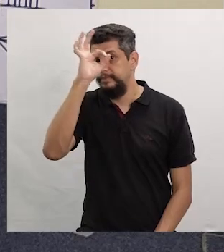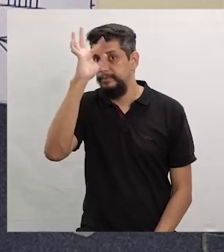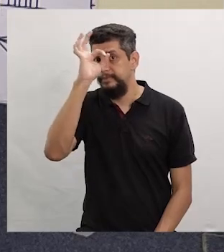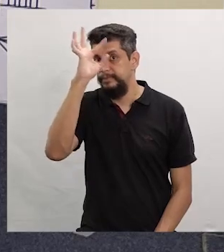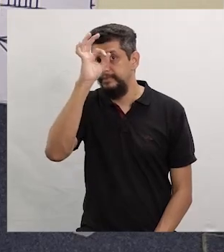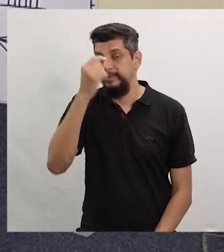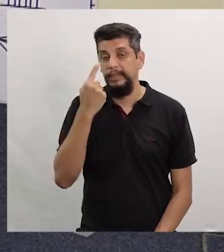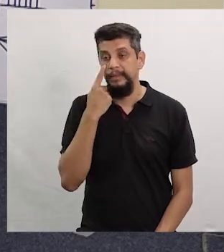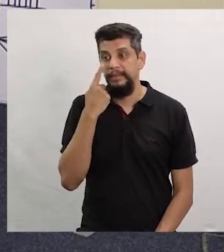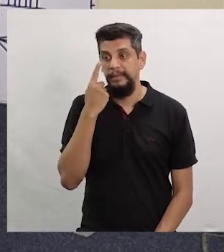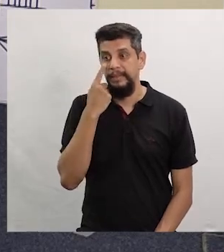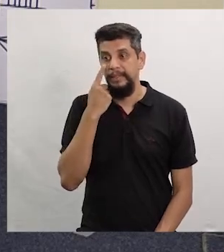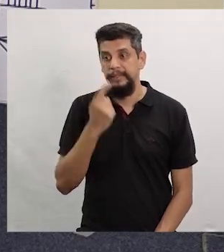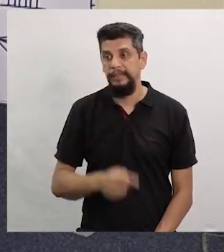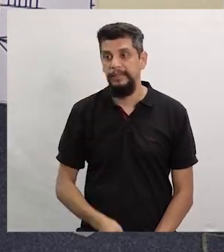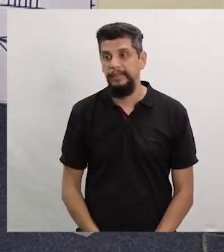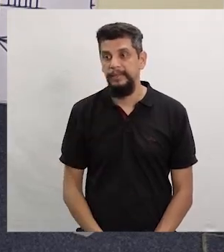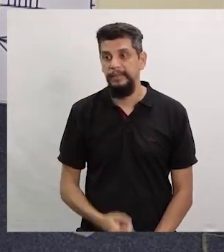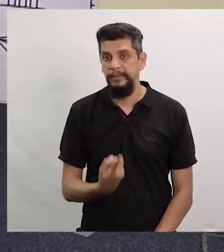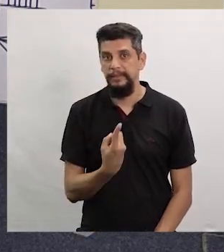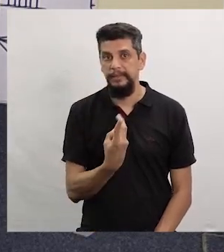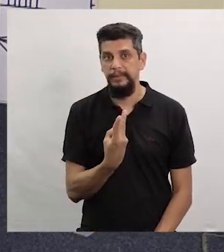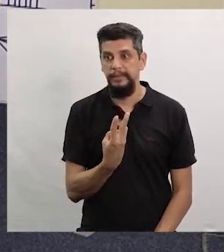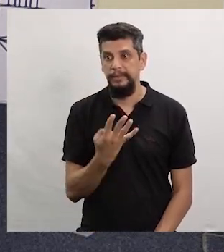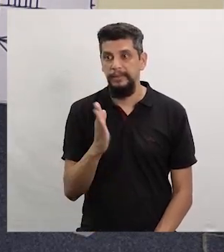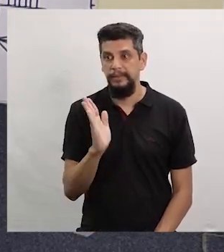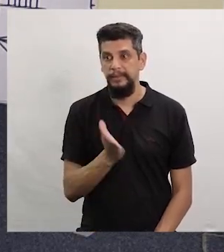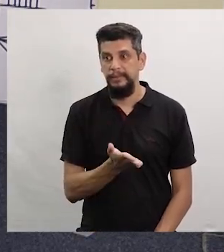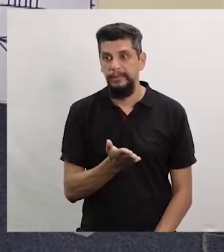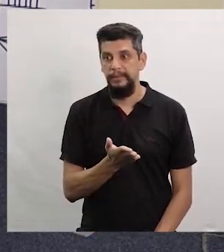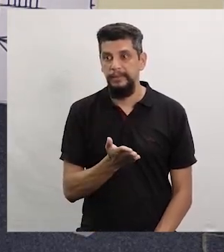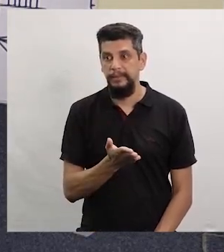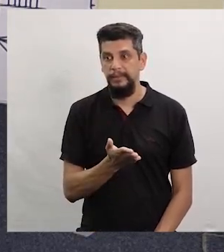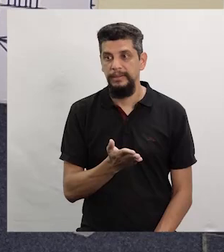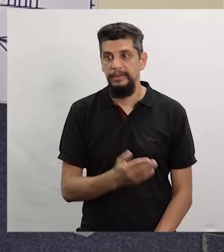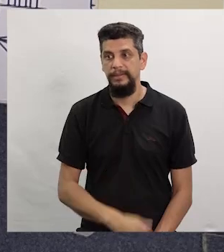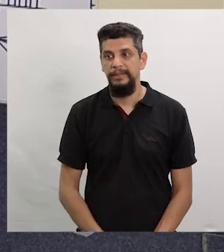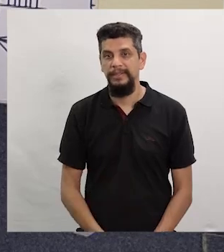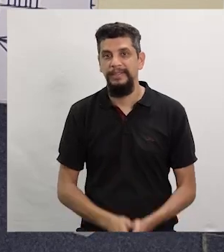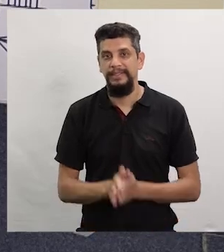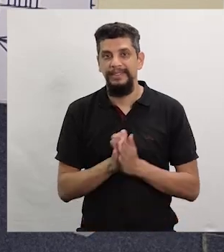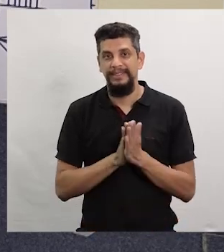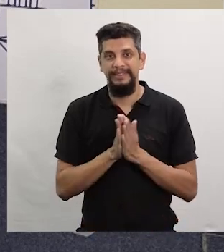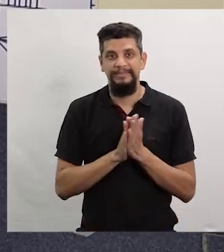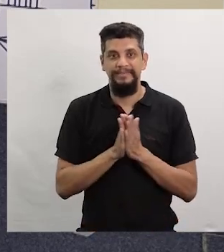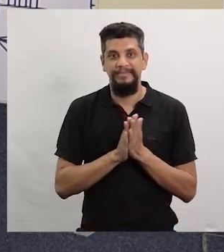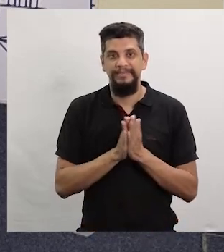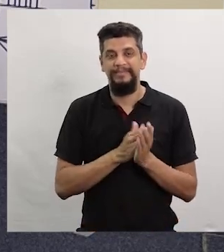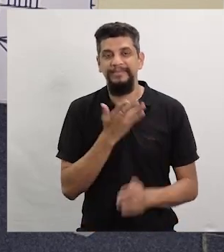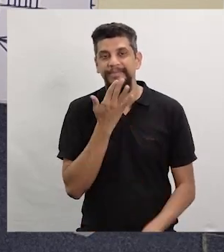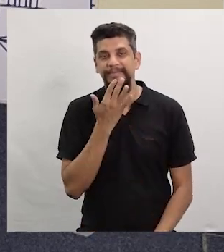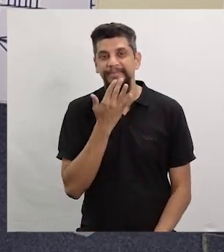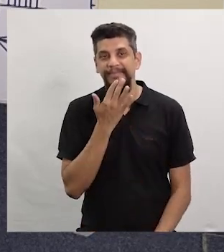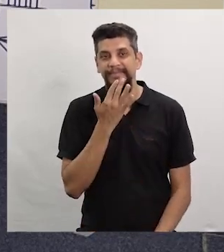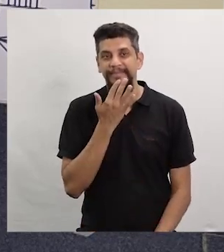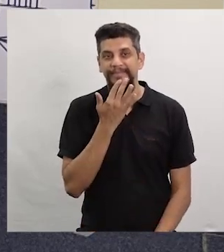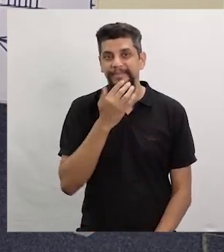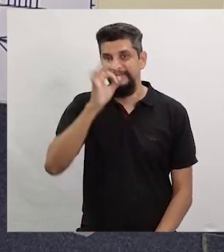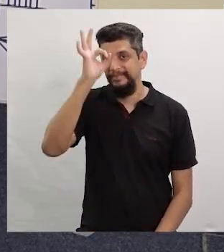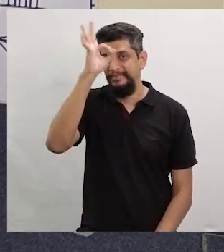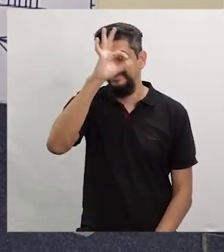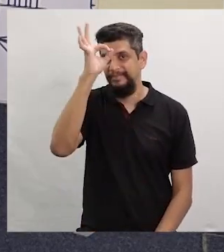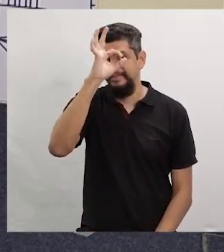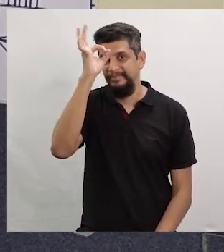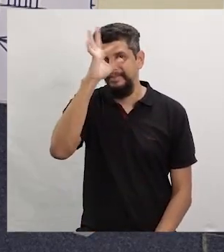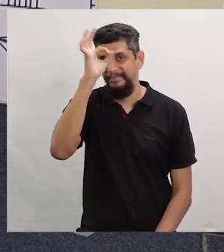saiu nenhuma da cor verde vamos lá um dois e foi ai verde